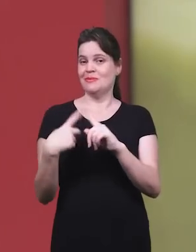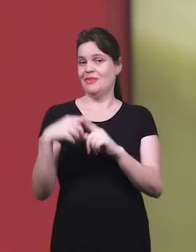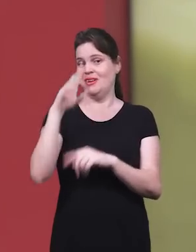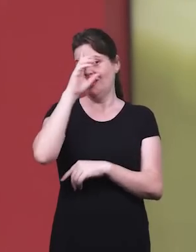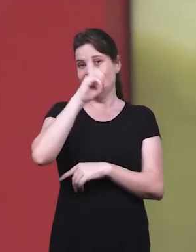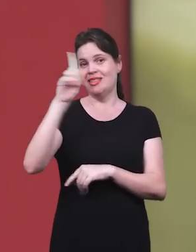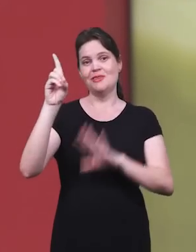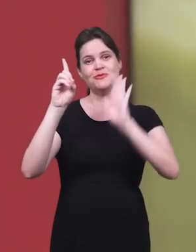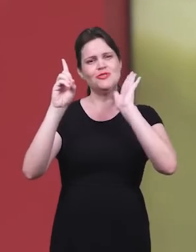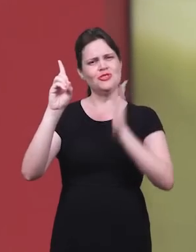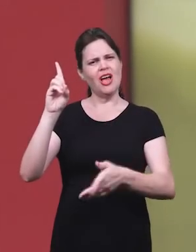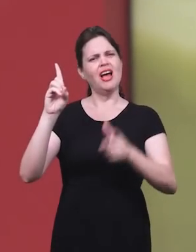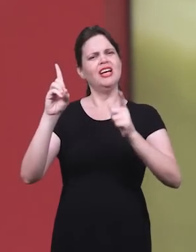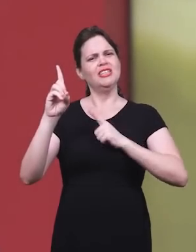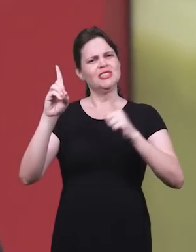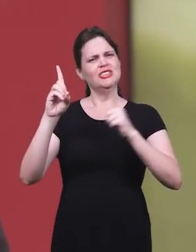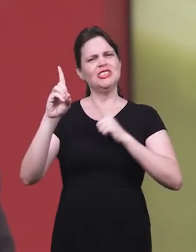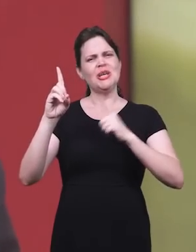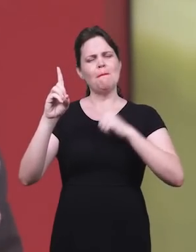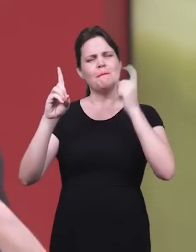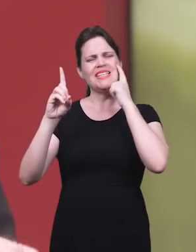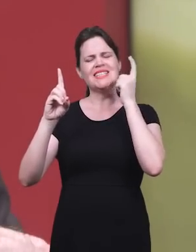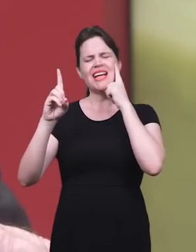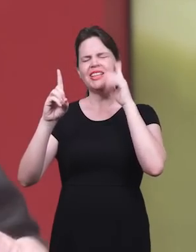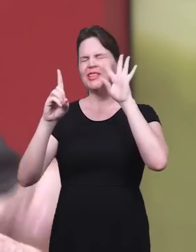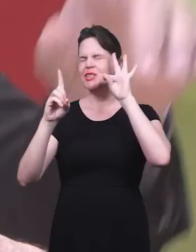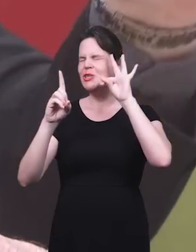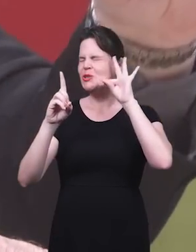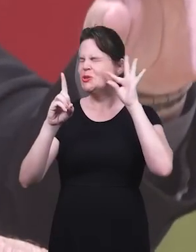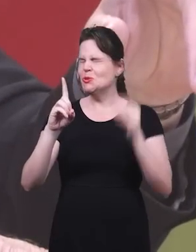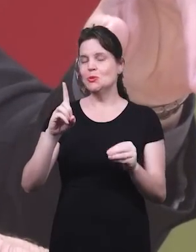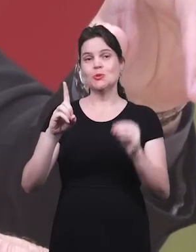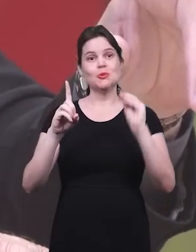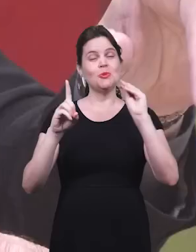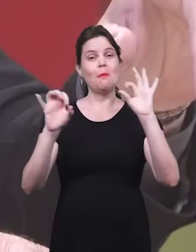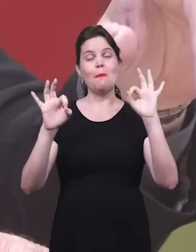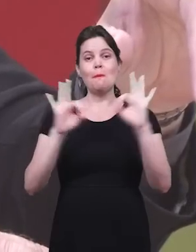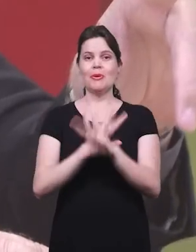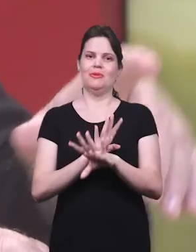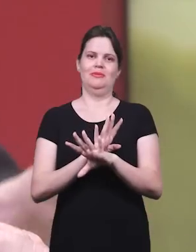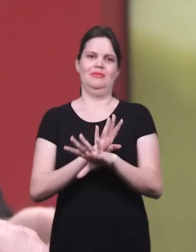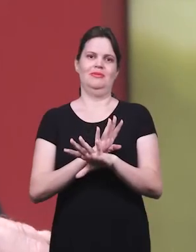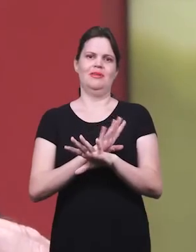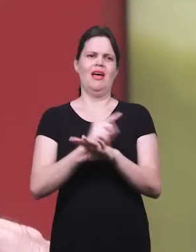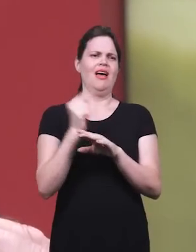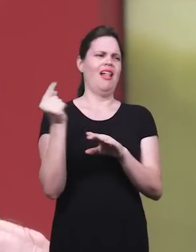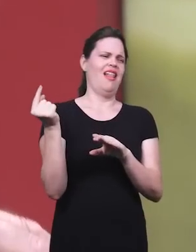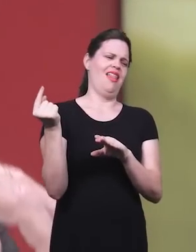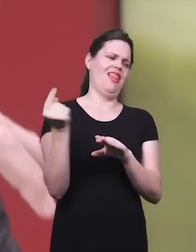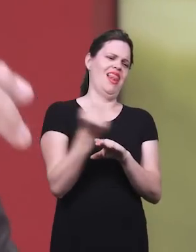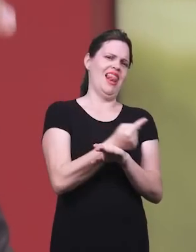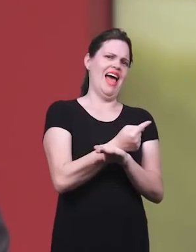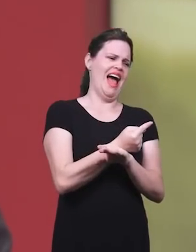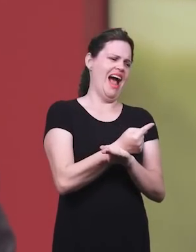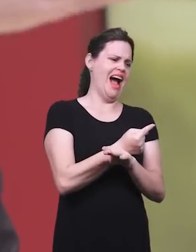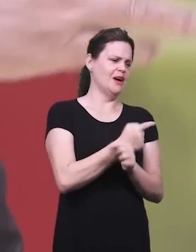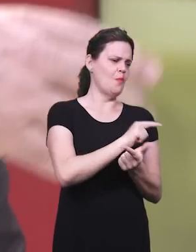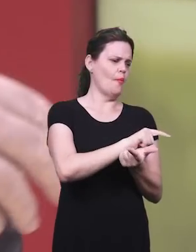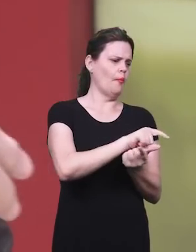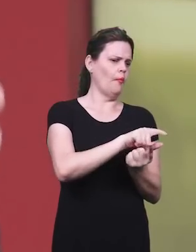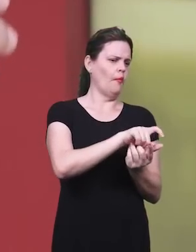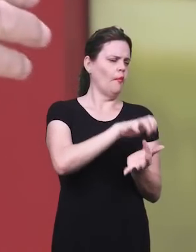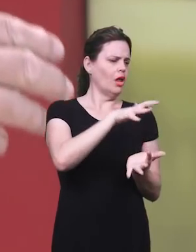Deus já tinha previsto o que tem acontecido conosco lá no início. Lá no início, o senhor já estava vendo a